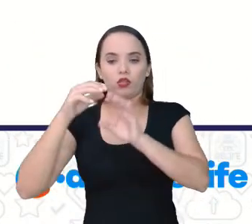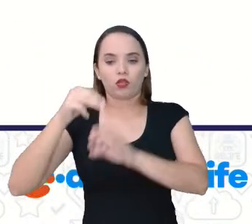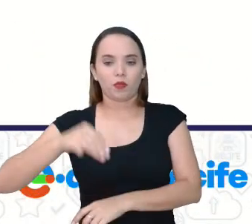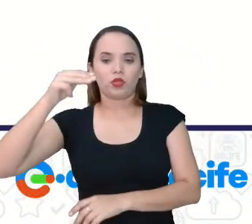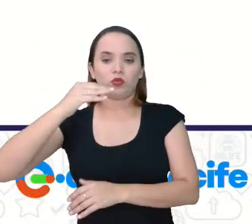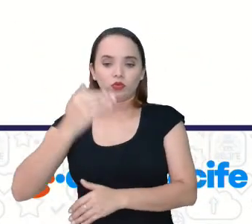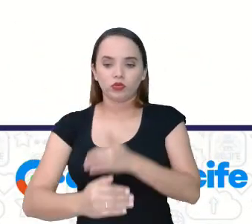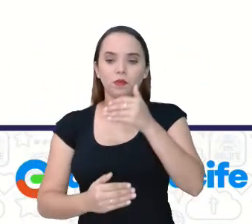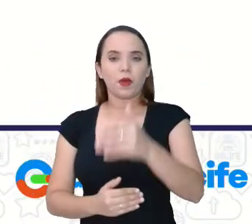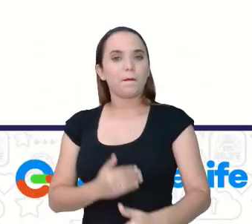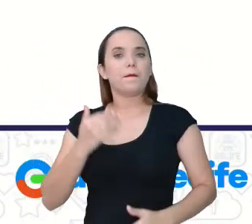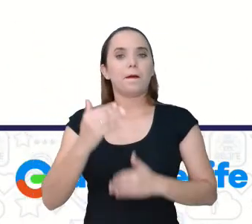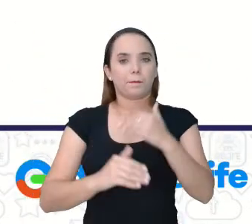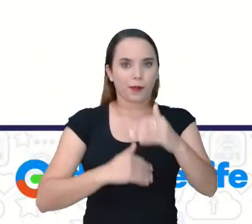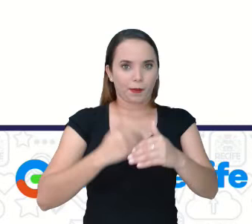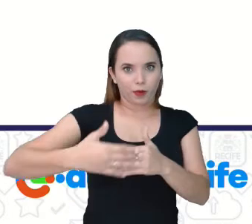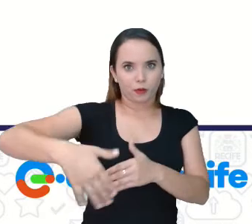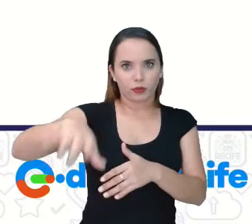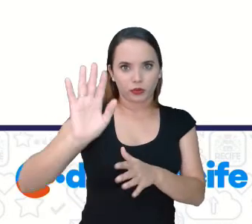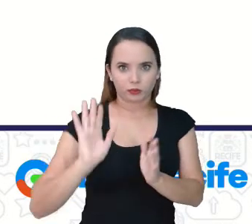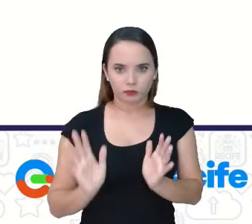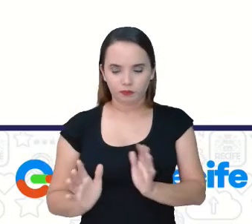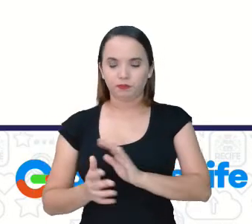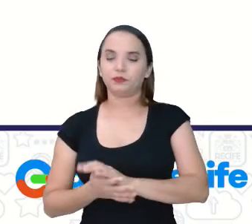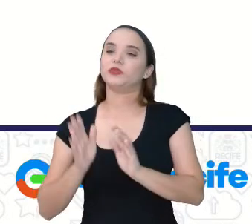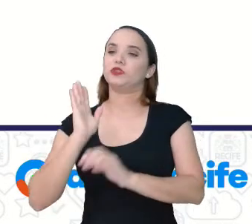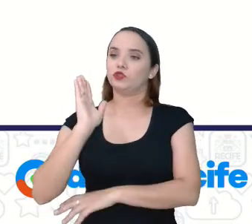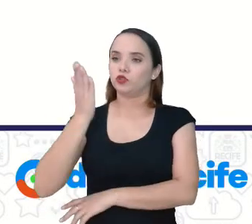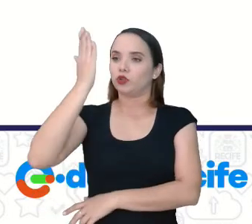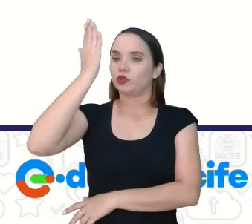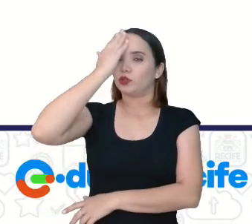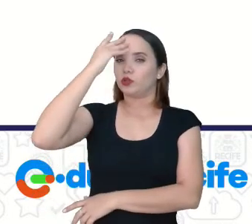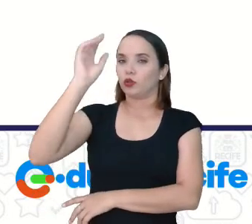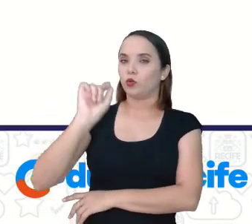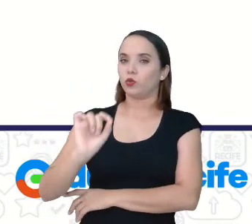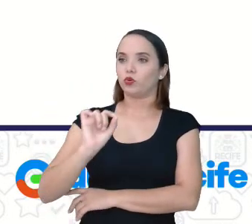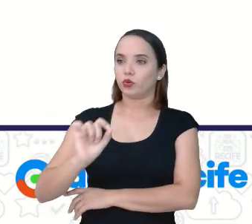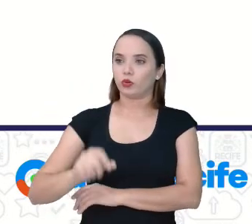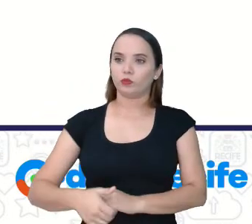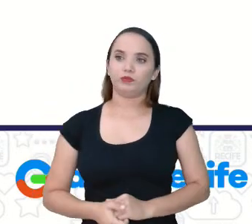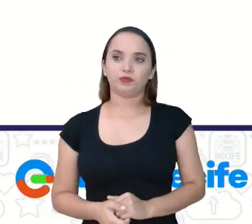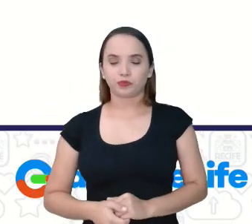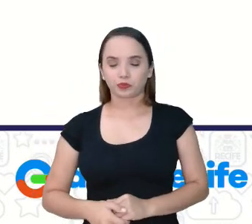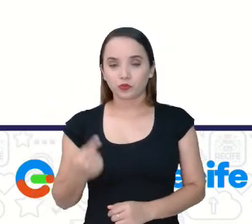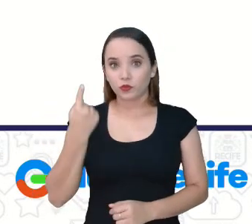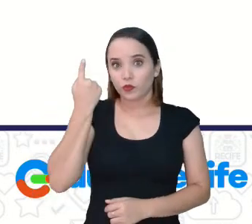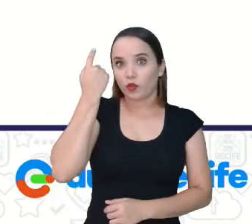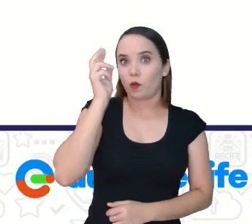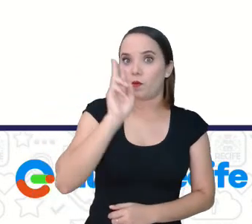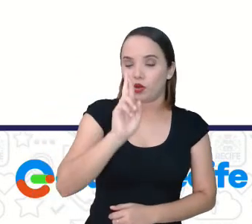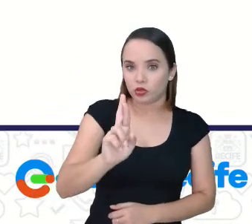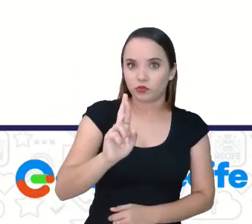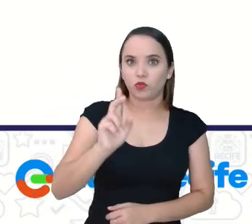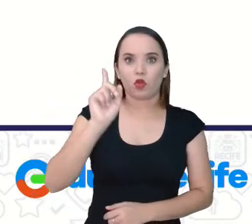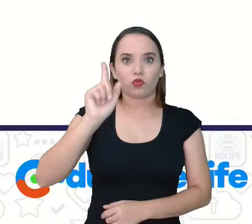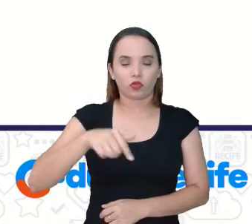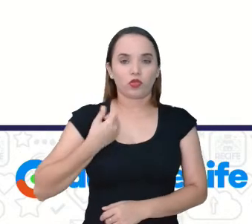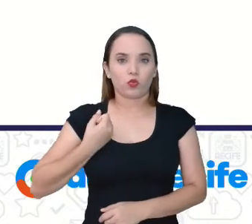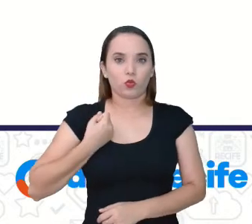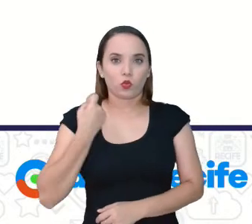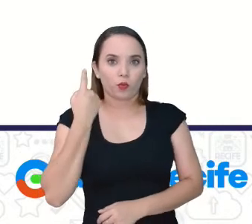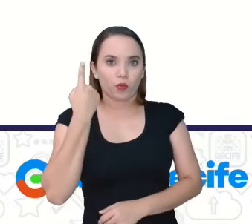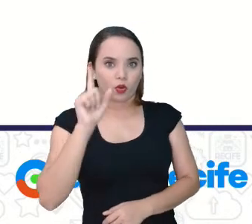diante. Então, pode notar que chegamos aí à conclusão de um resultado que eu tenho aí um número o